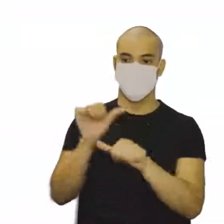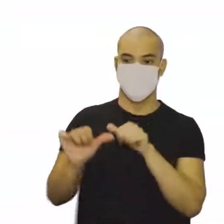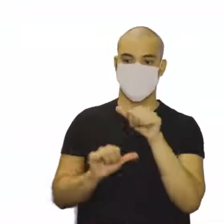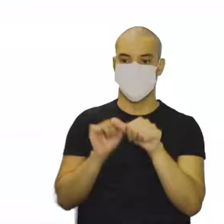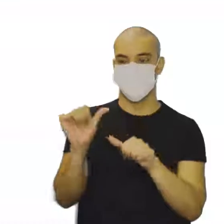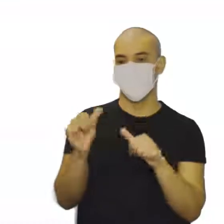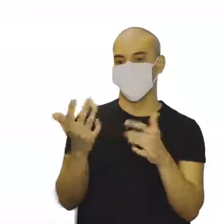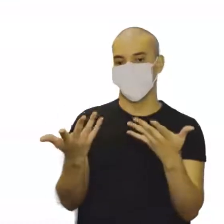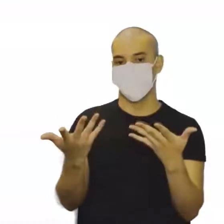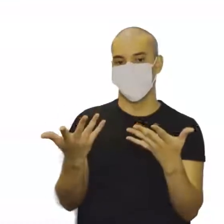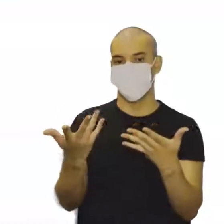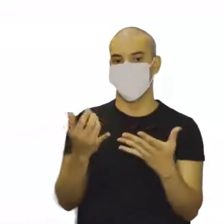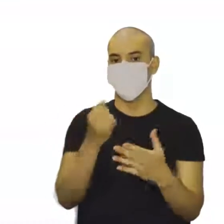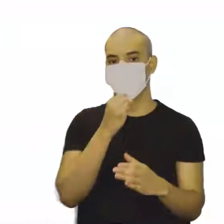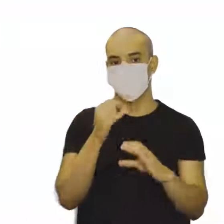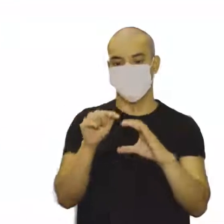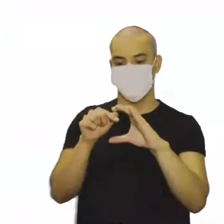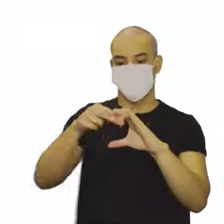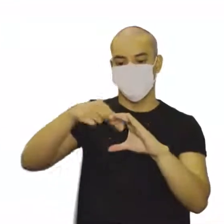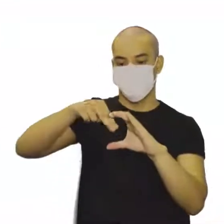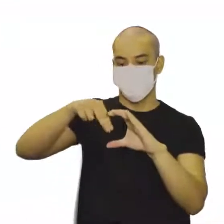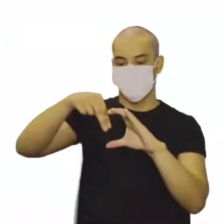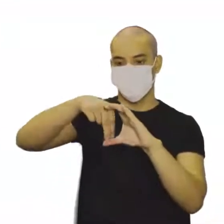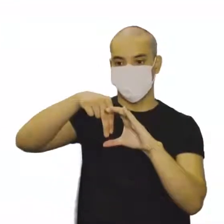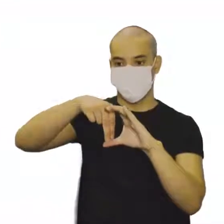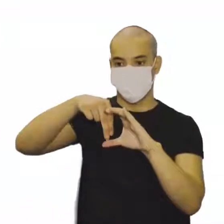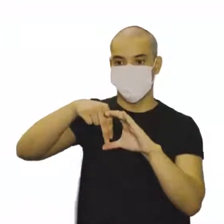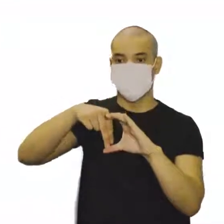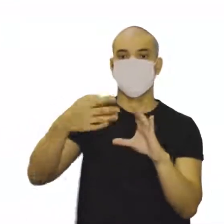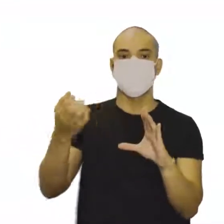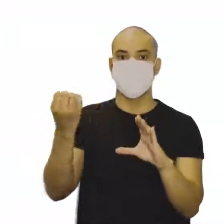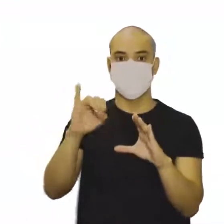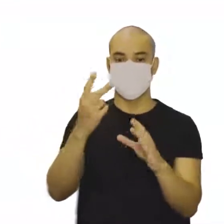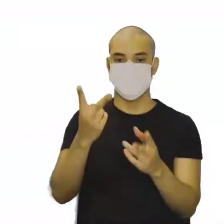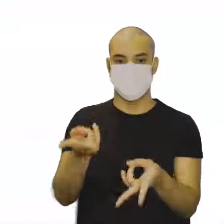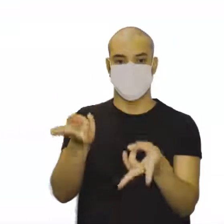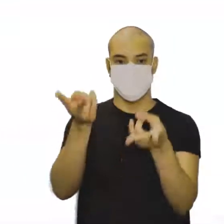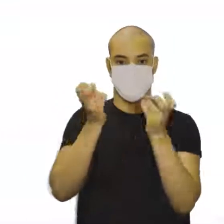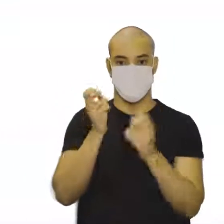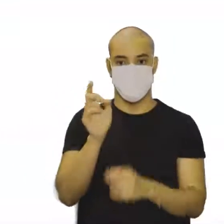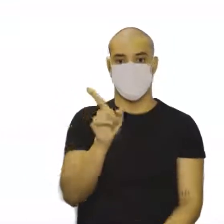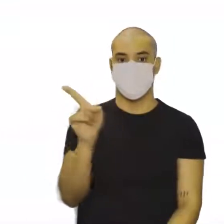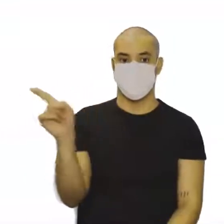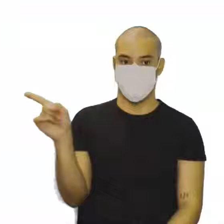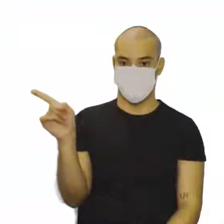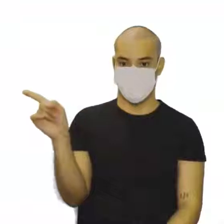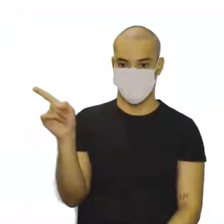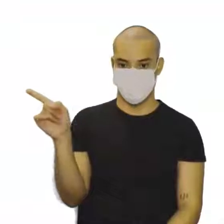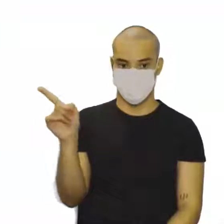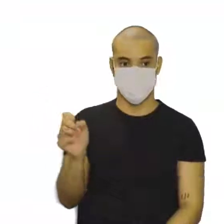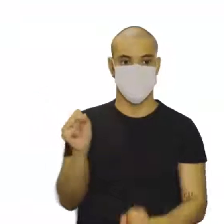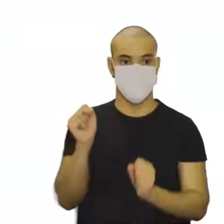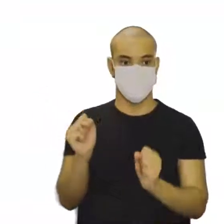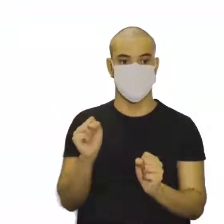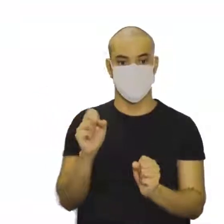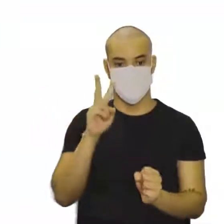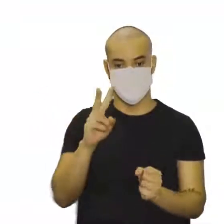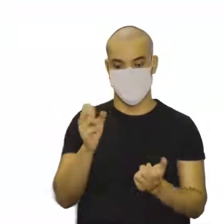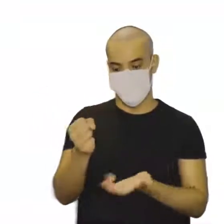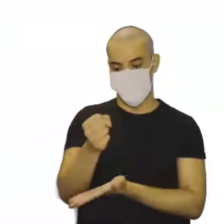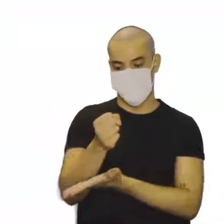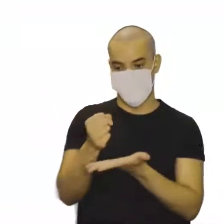em questão de núcleo, tá? Se nós formos observar aqui como está nessa figura, vocês podem ver que a base